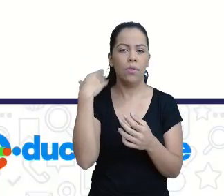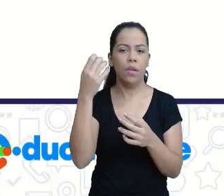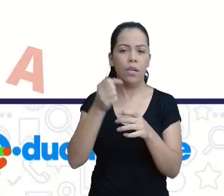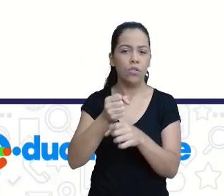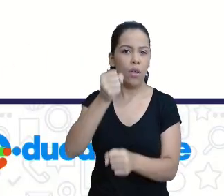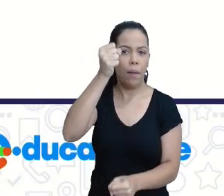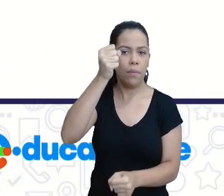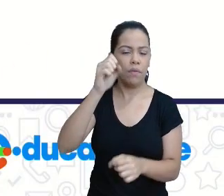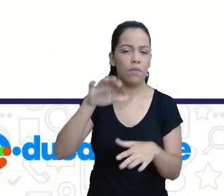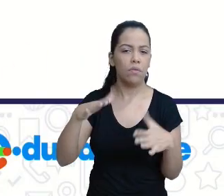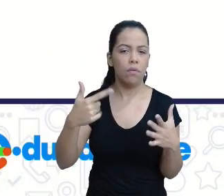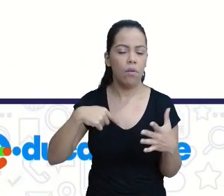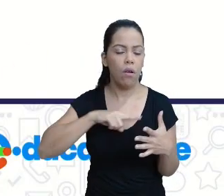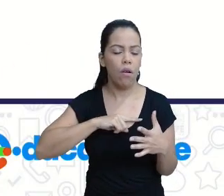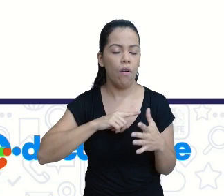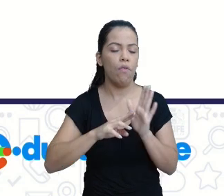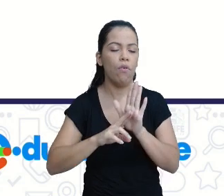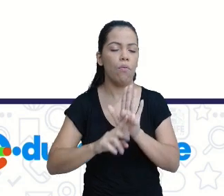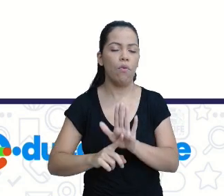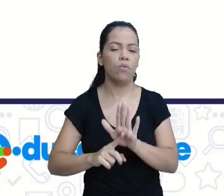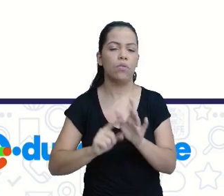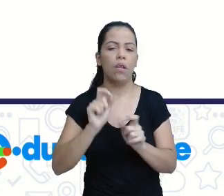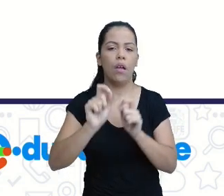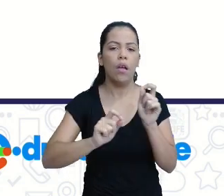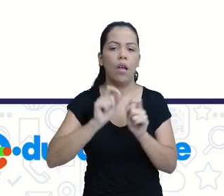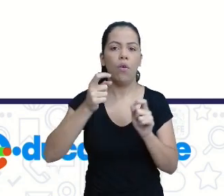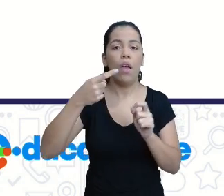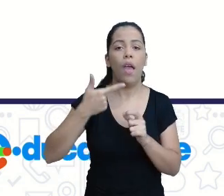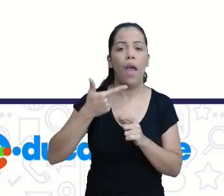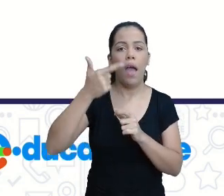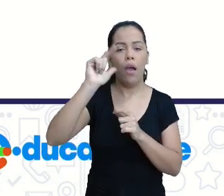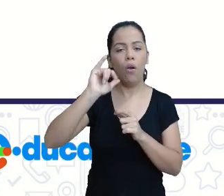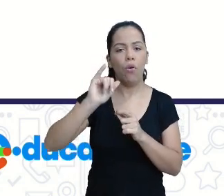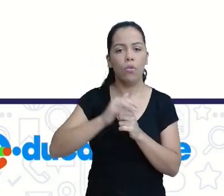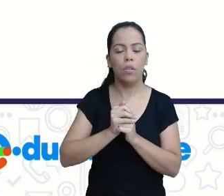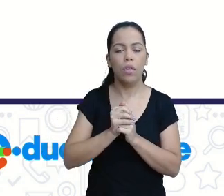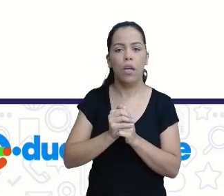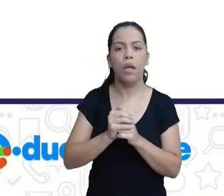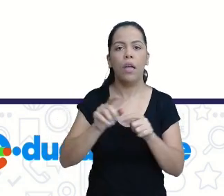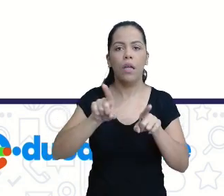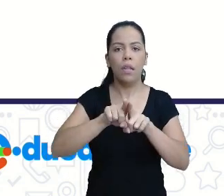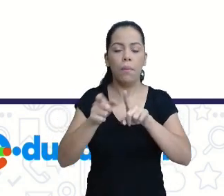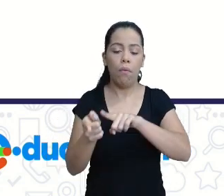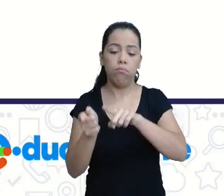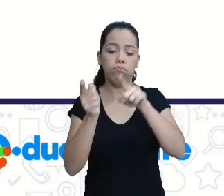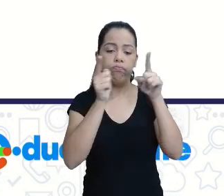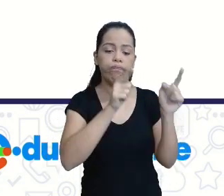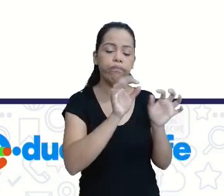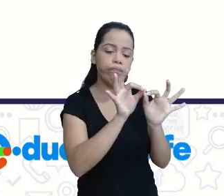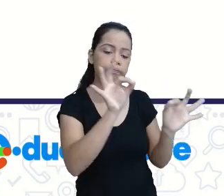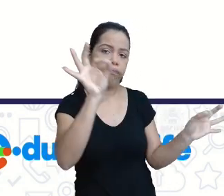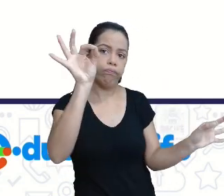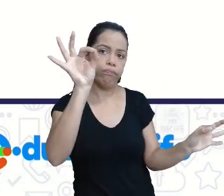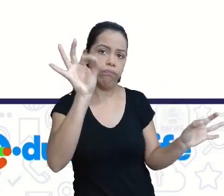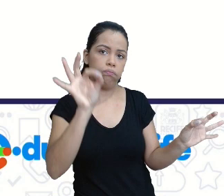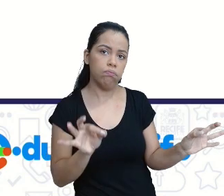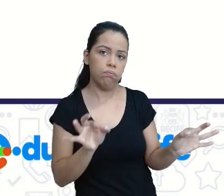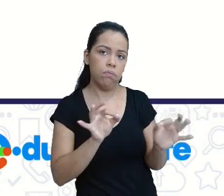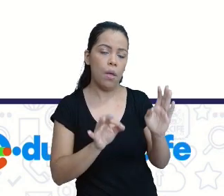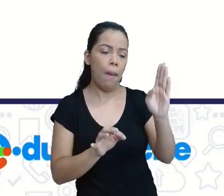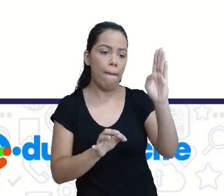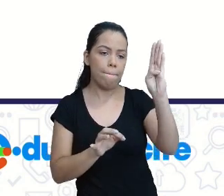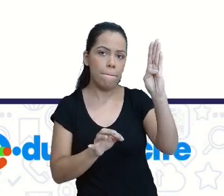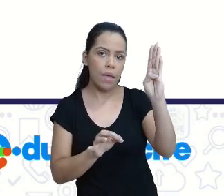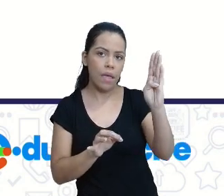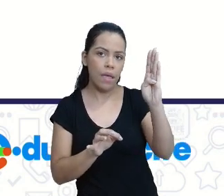quando eu vou nomear a outra projeção ali, é a sombra do cateto B sobre a hipotenusa. Eu estou